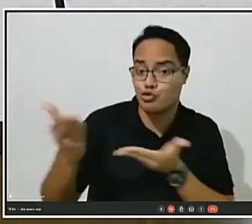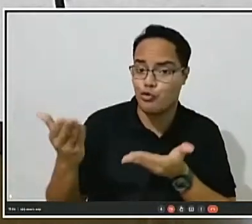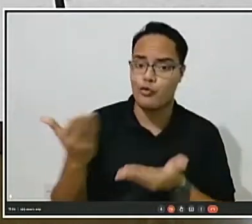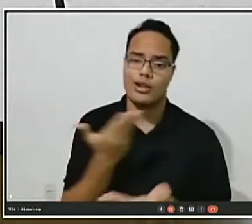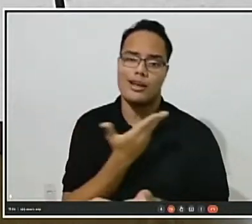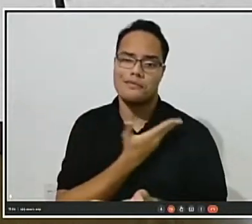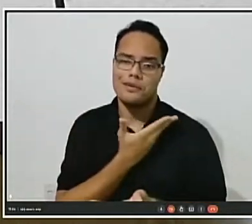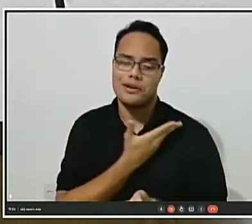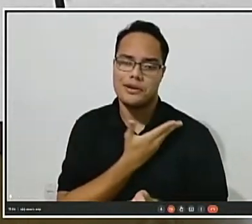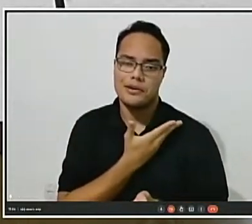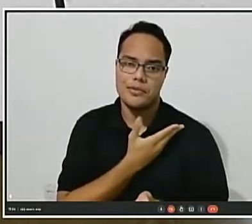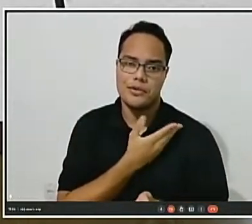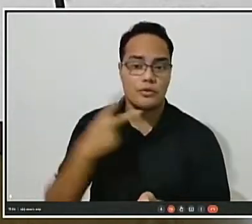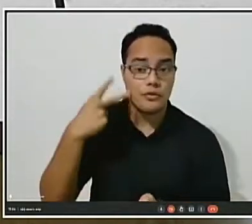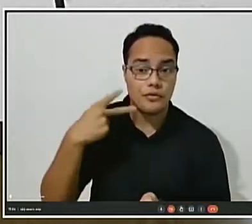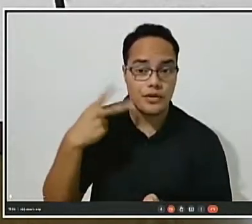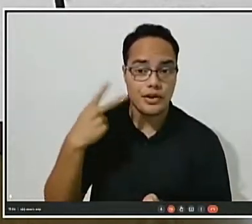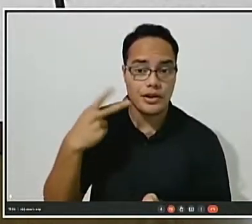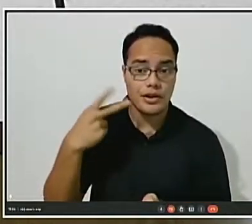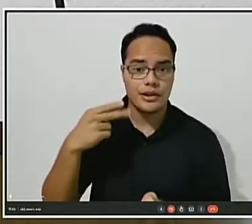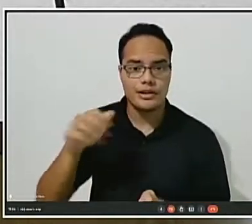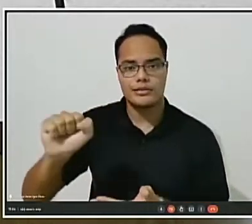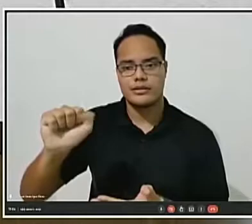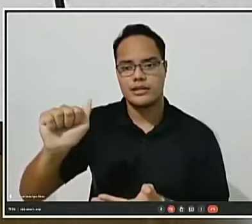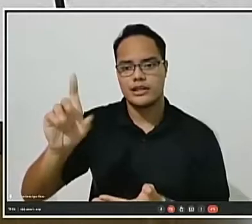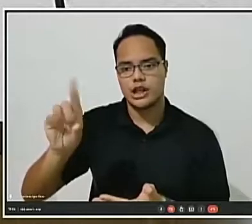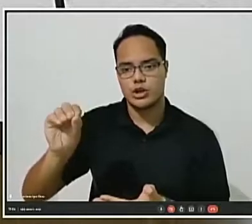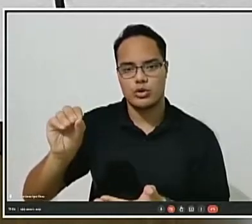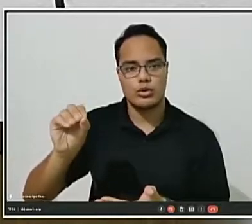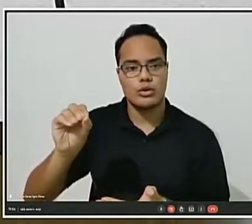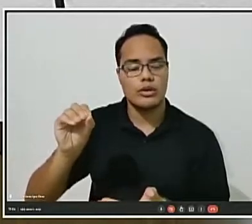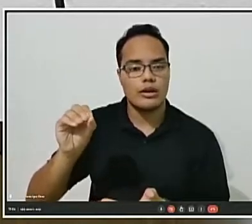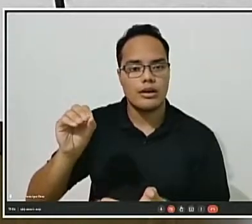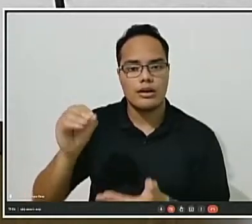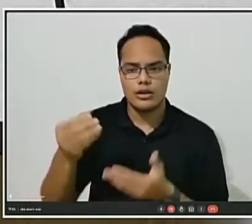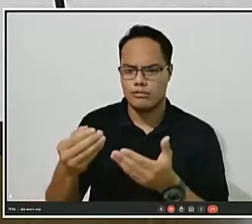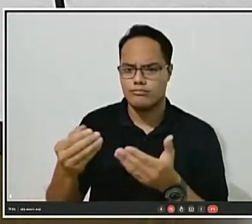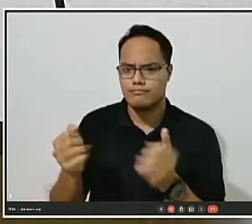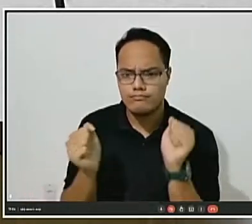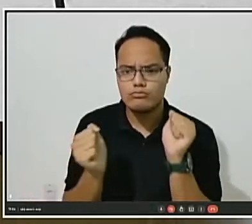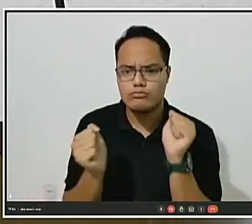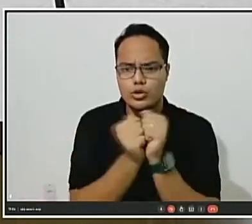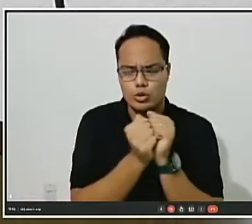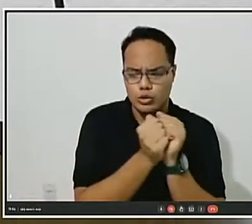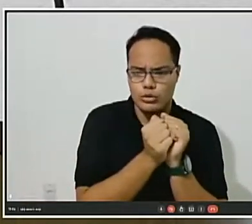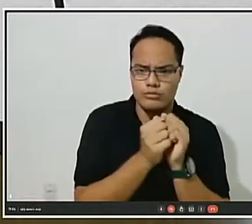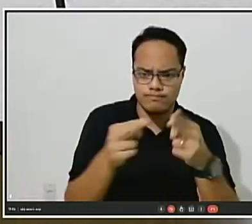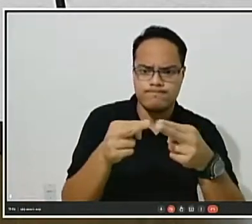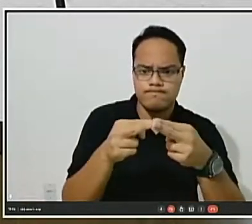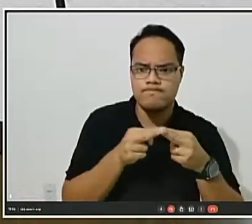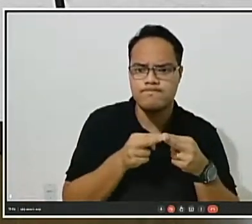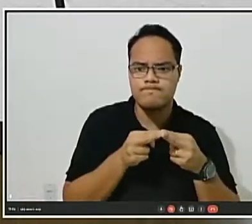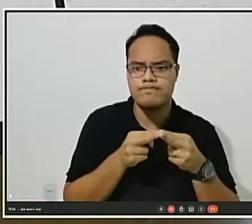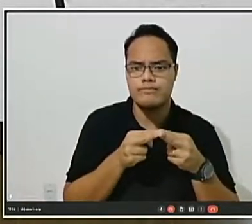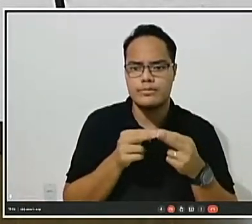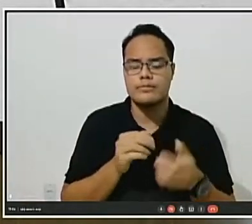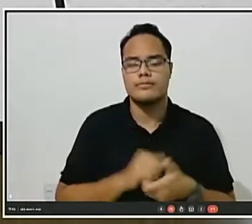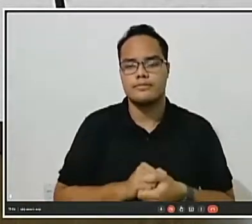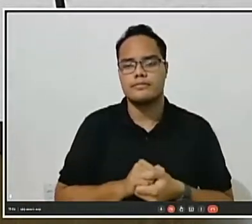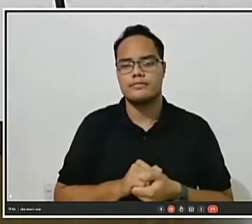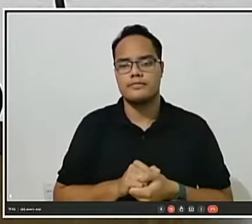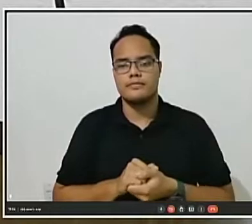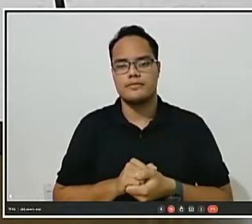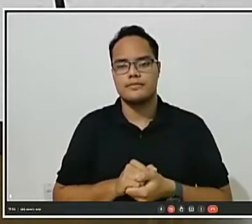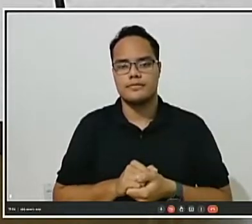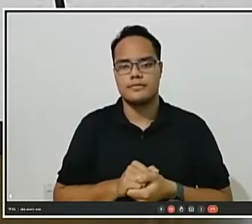o vereador Sabão, para participar junto desse requerimento aí que a gente falou agora.